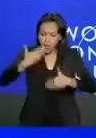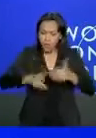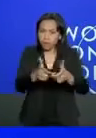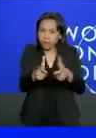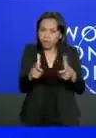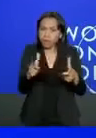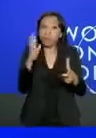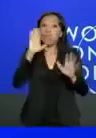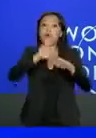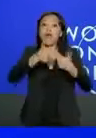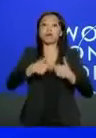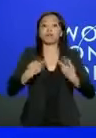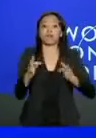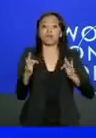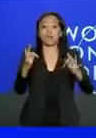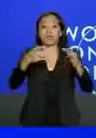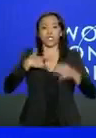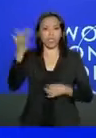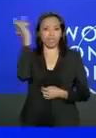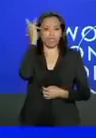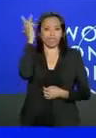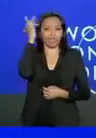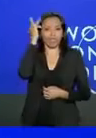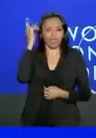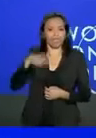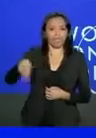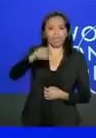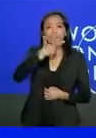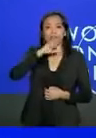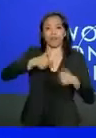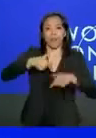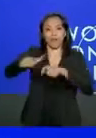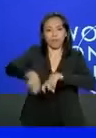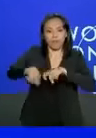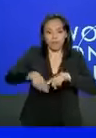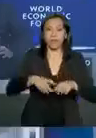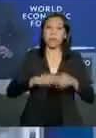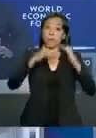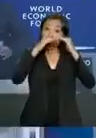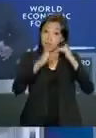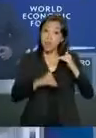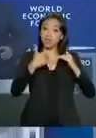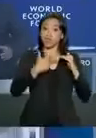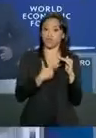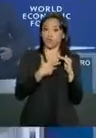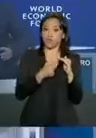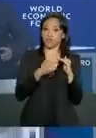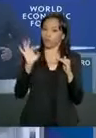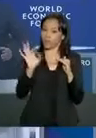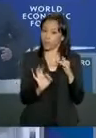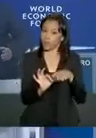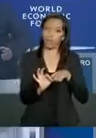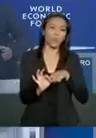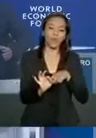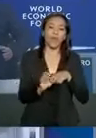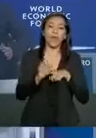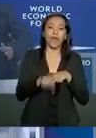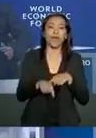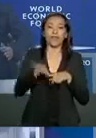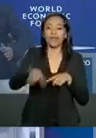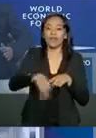à competência do nosso produtor rural. Menos de 20% do nosso solo é dedicado à